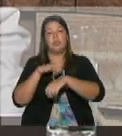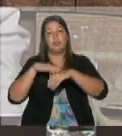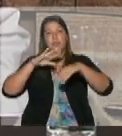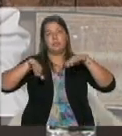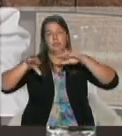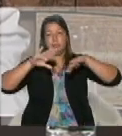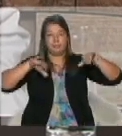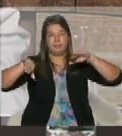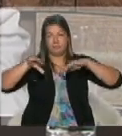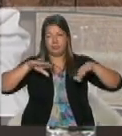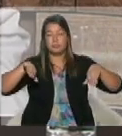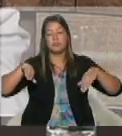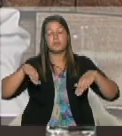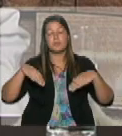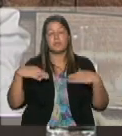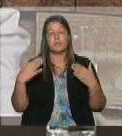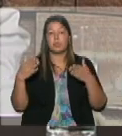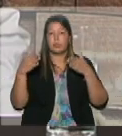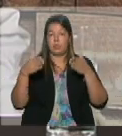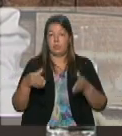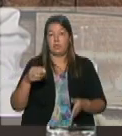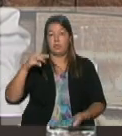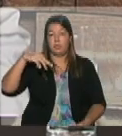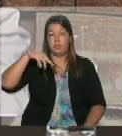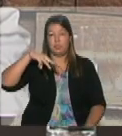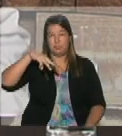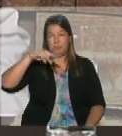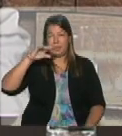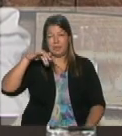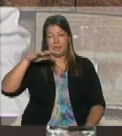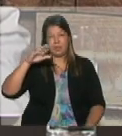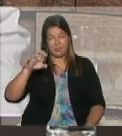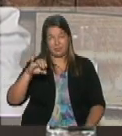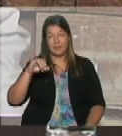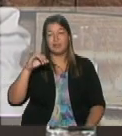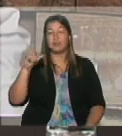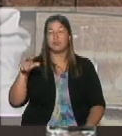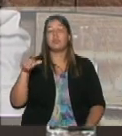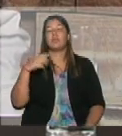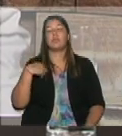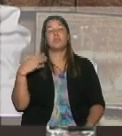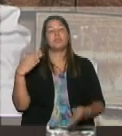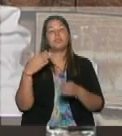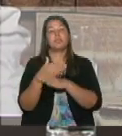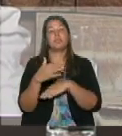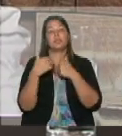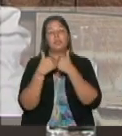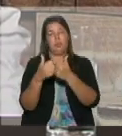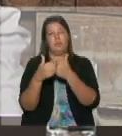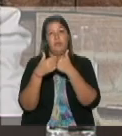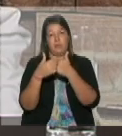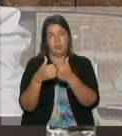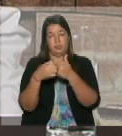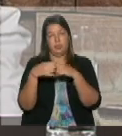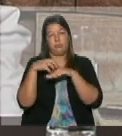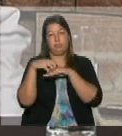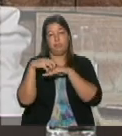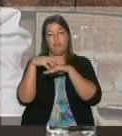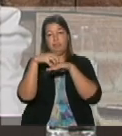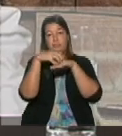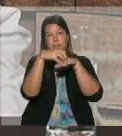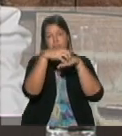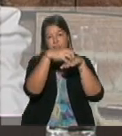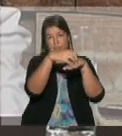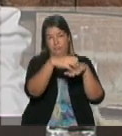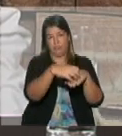Então, o voo chegou em Miami e eu tive que pegar uma Greyhound, o ônibus, para ir até o